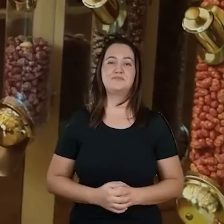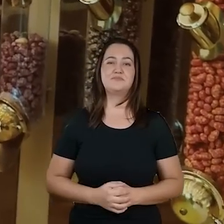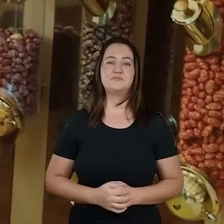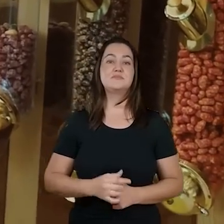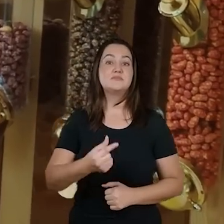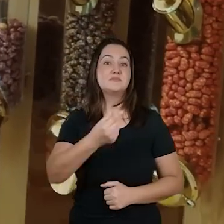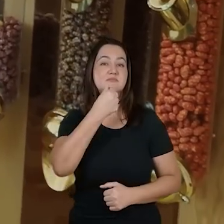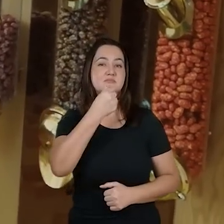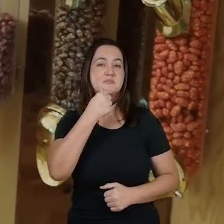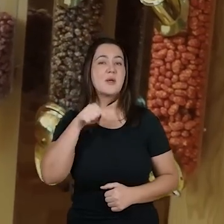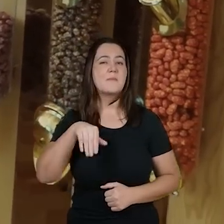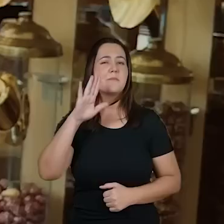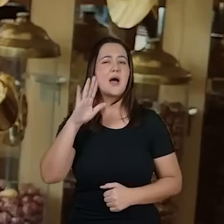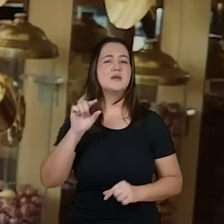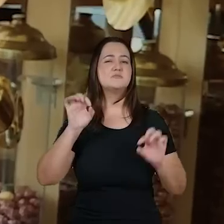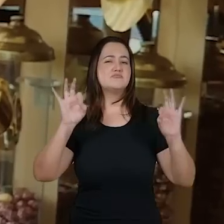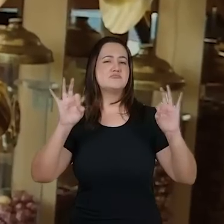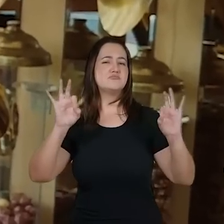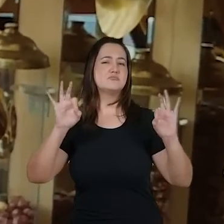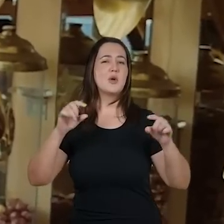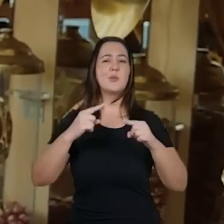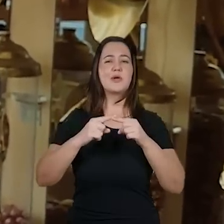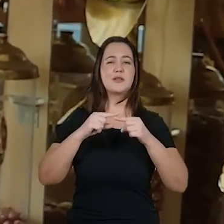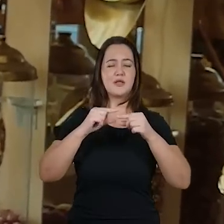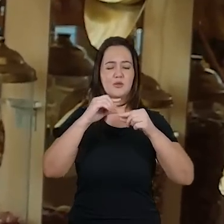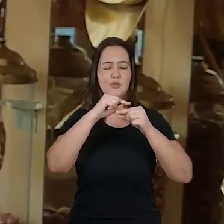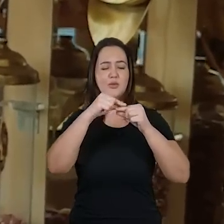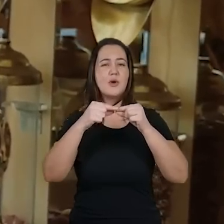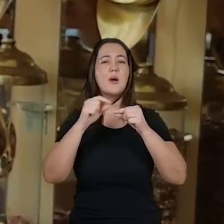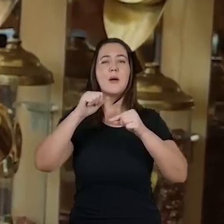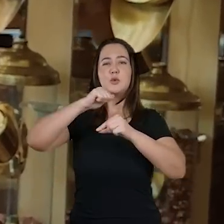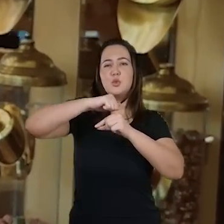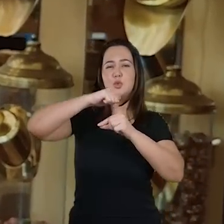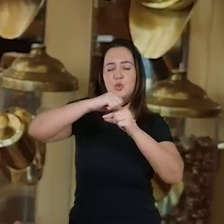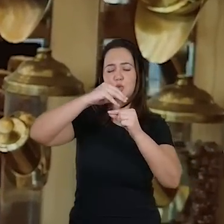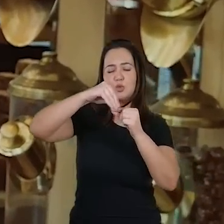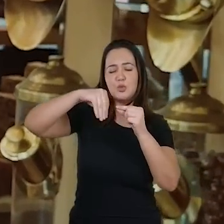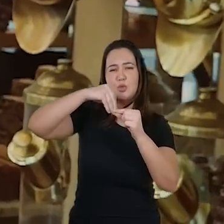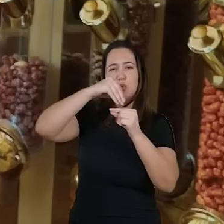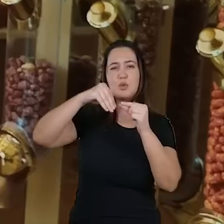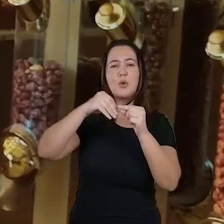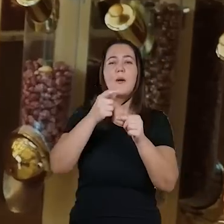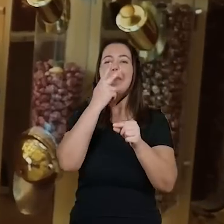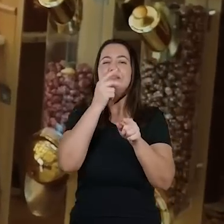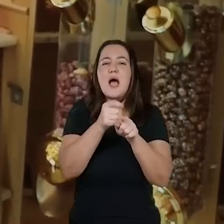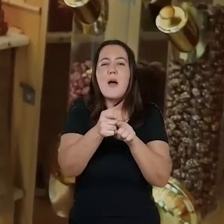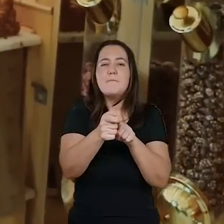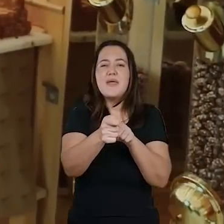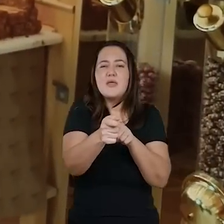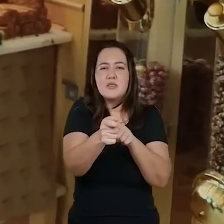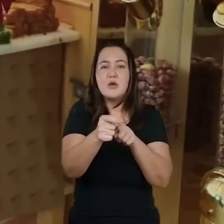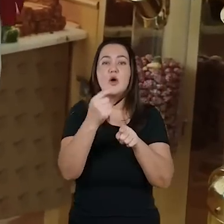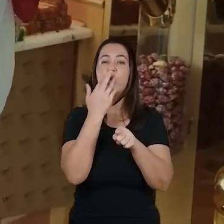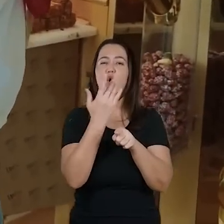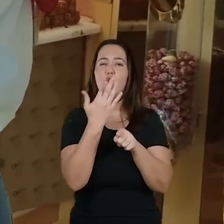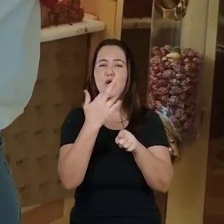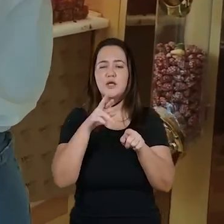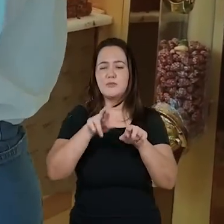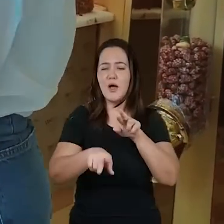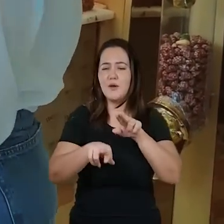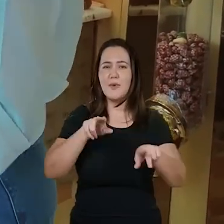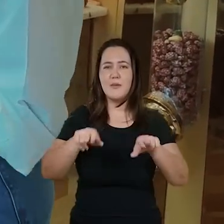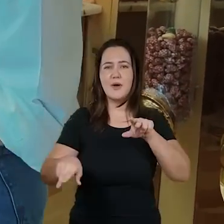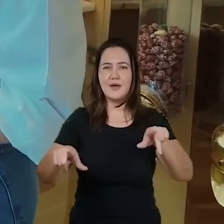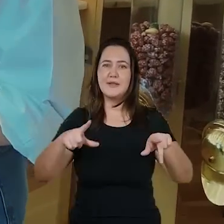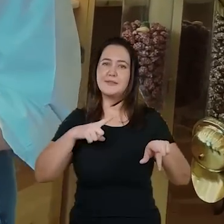Esse aqui é mais gourmetizado, porque ele tem uma crostinha aqui, uma pasta de amêndoa em volta. Ele é bastante colorido, tem de